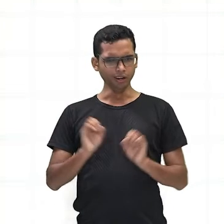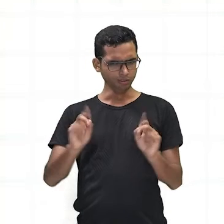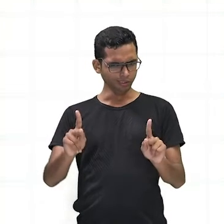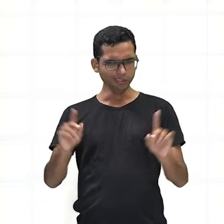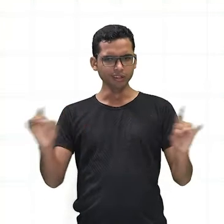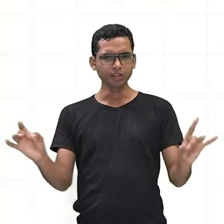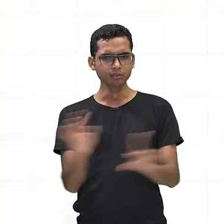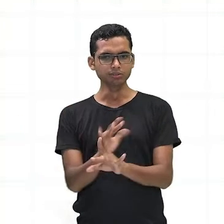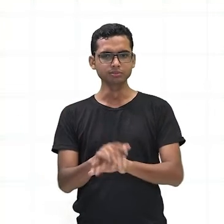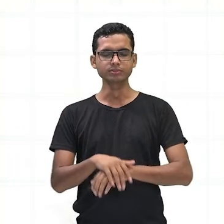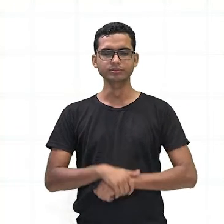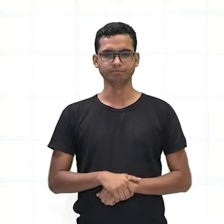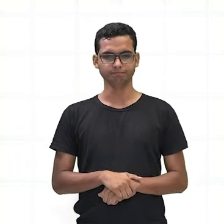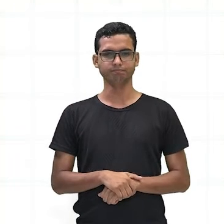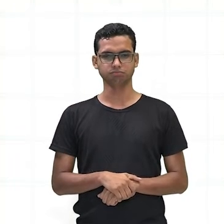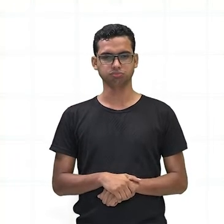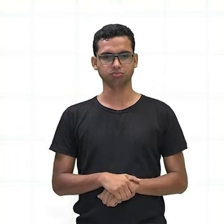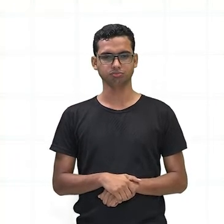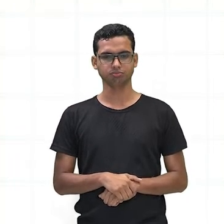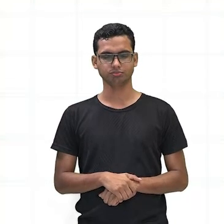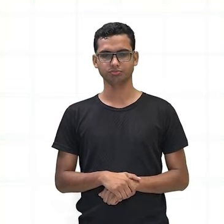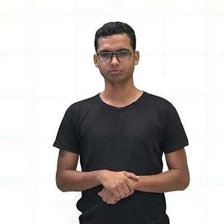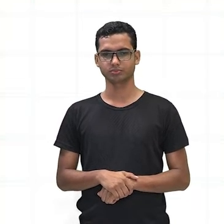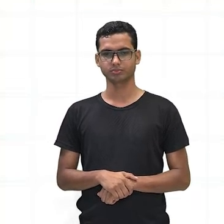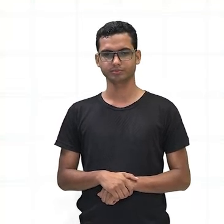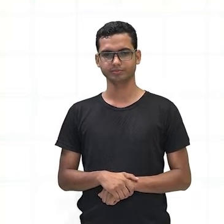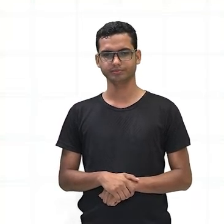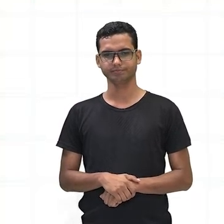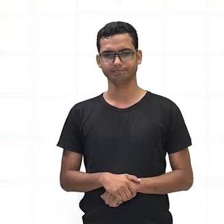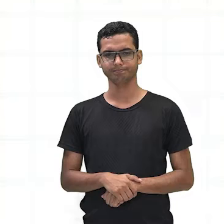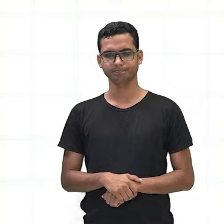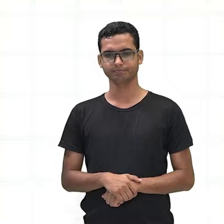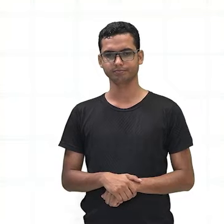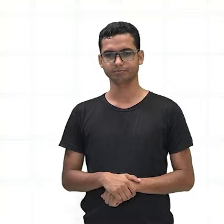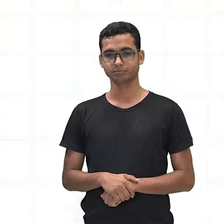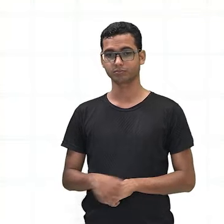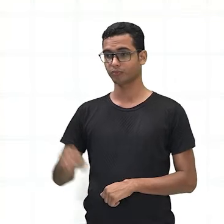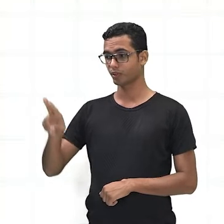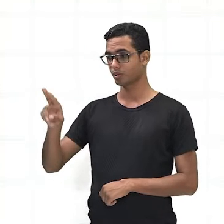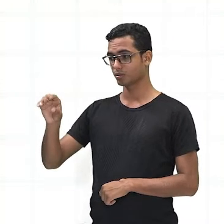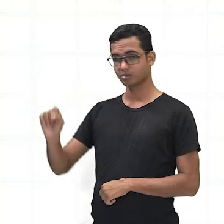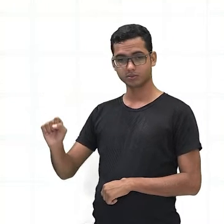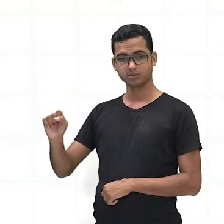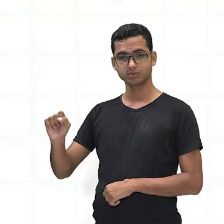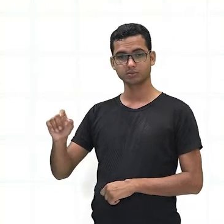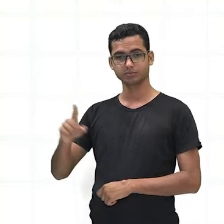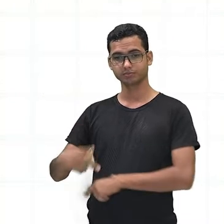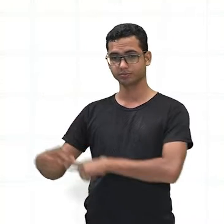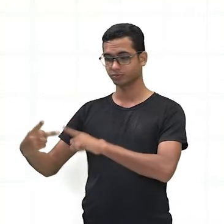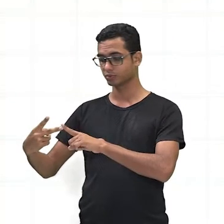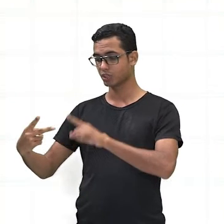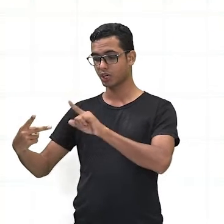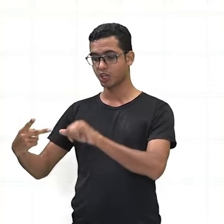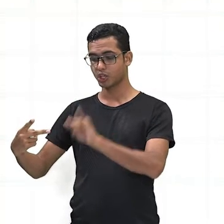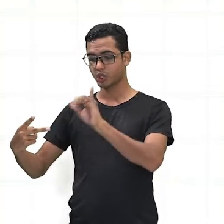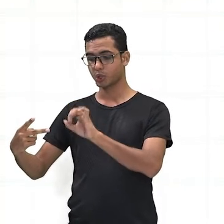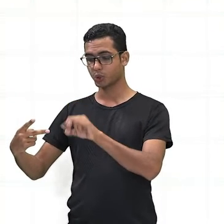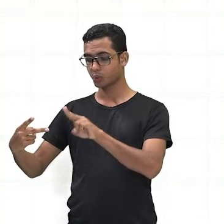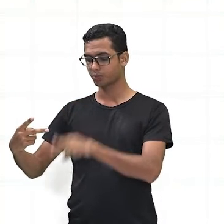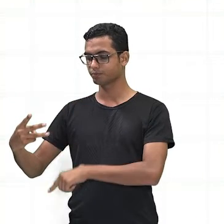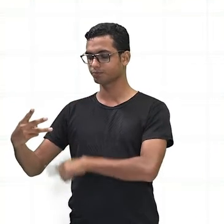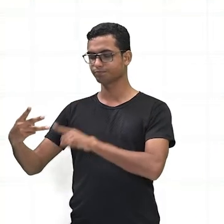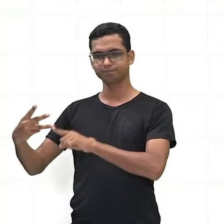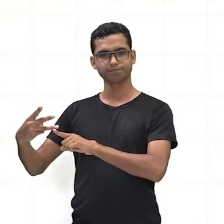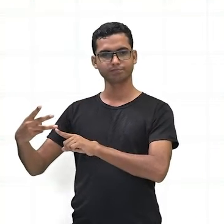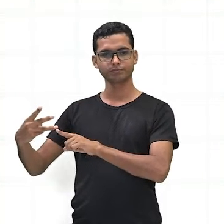right? Então, object é as, you, them. As,